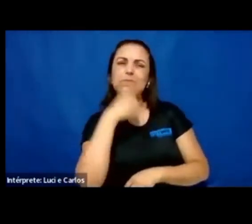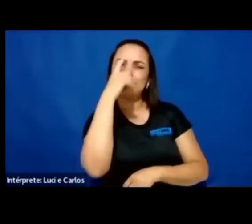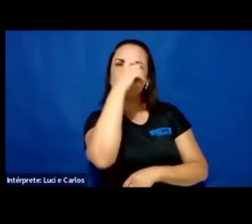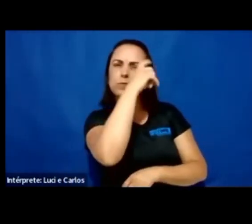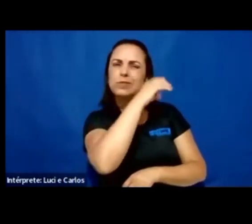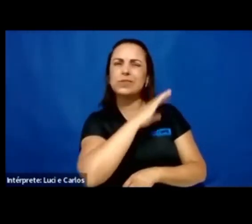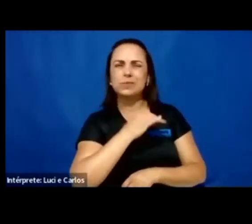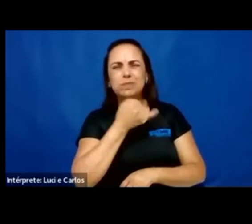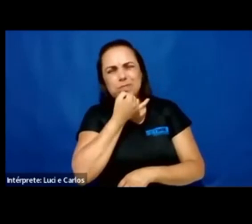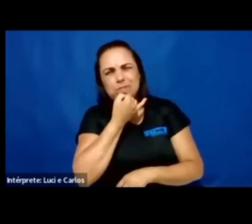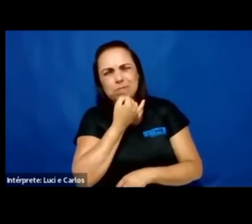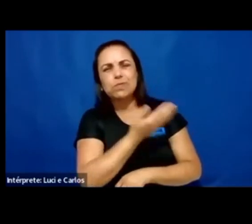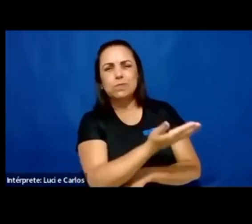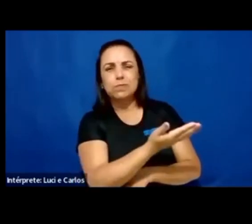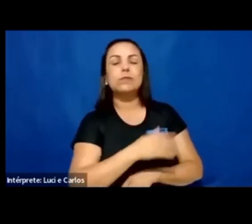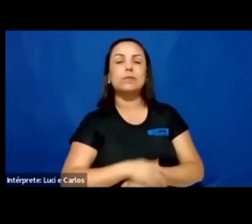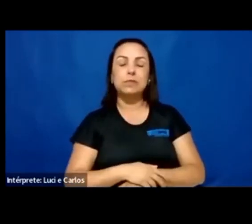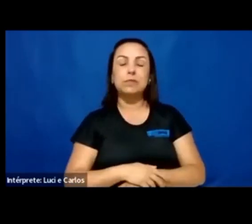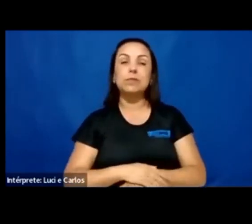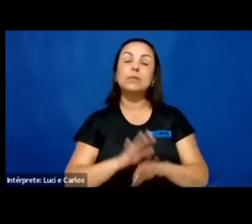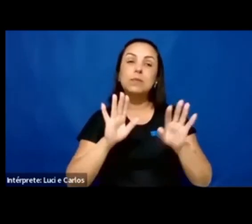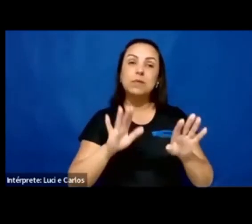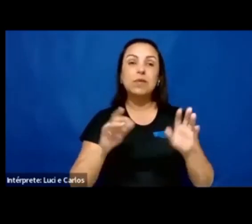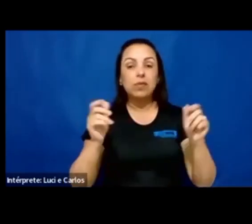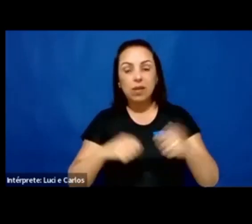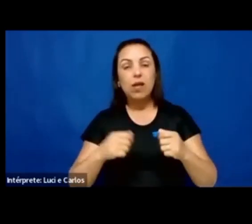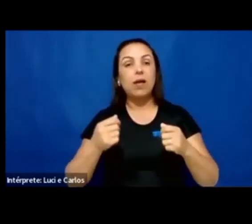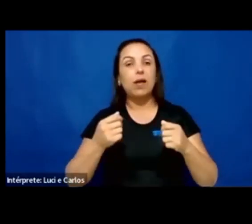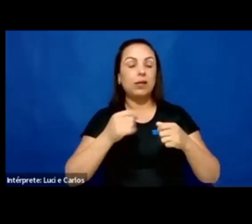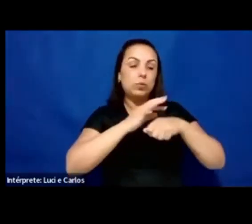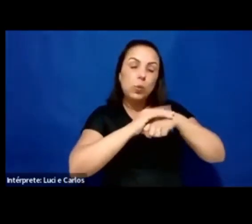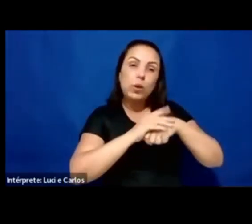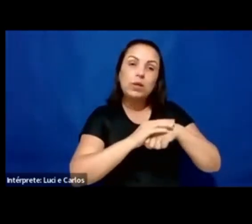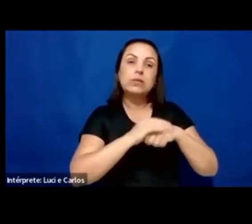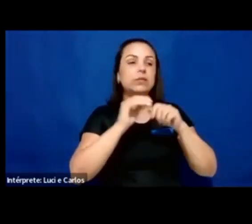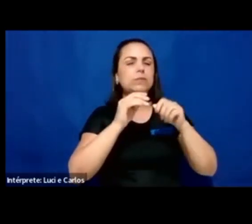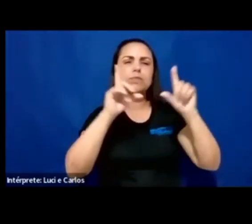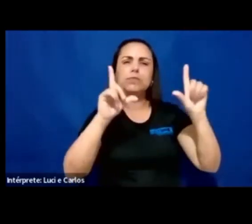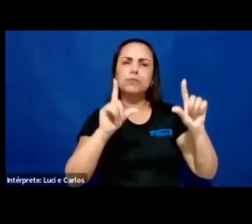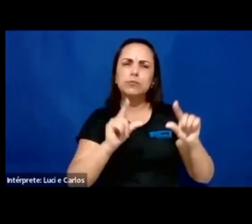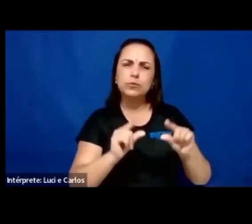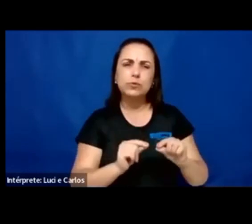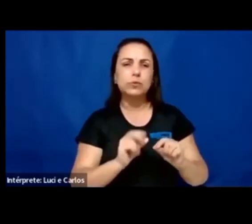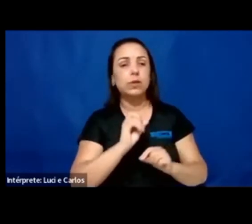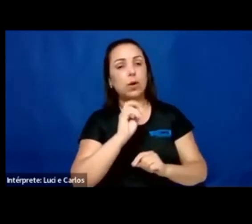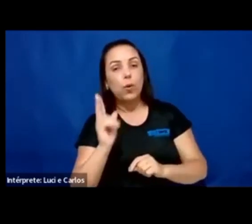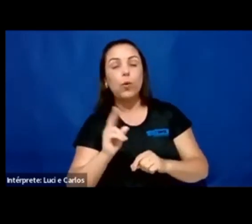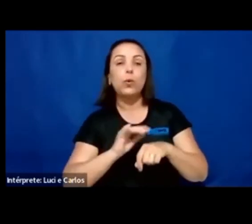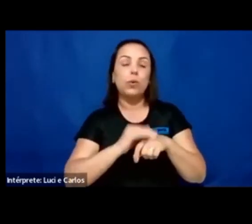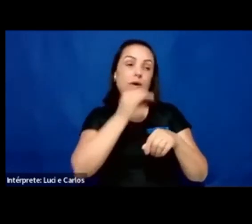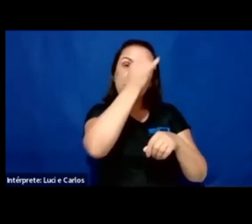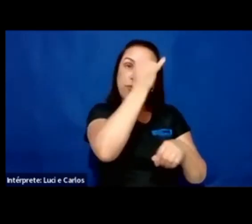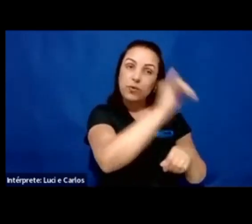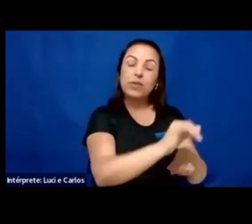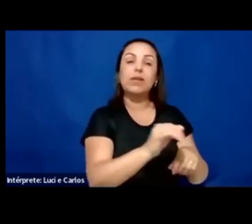verdura, legume, diminuir o consumo de ultraprocessado, deixar isso para você comer num evento.